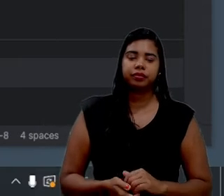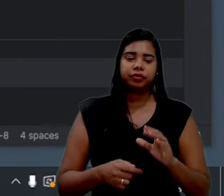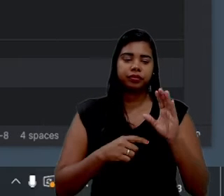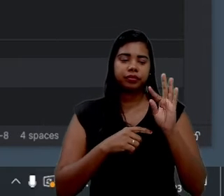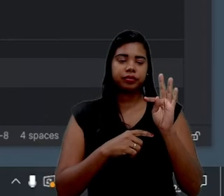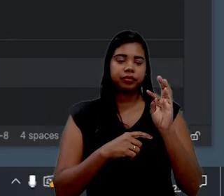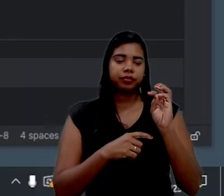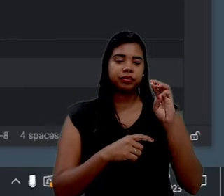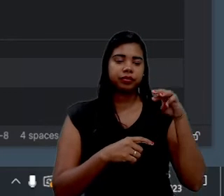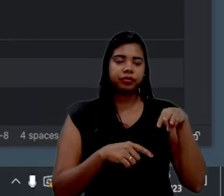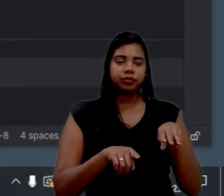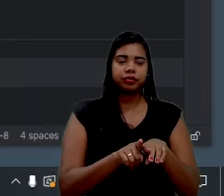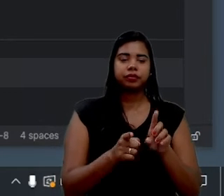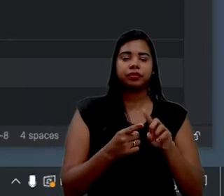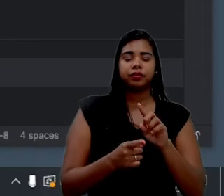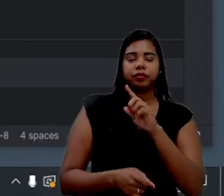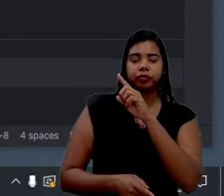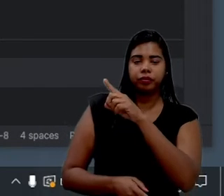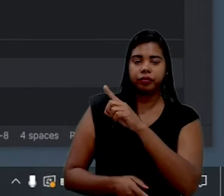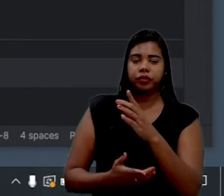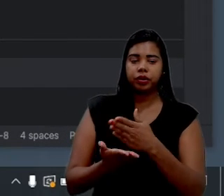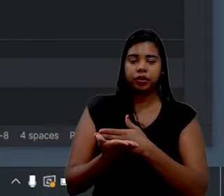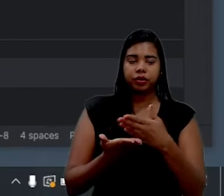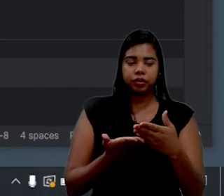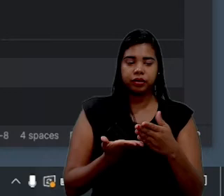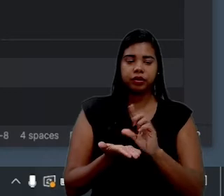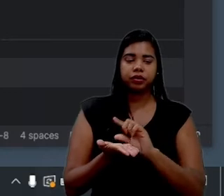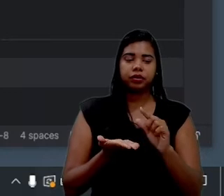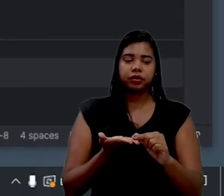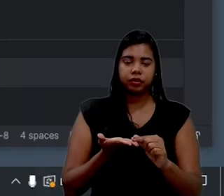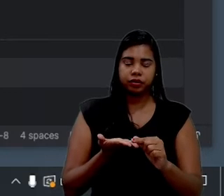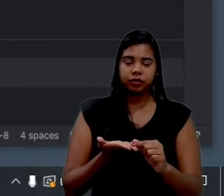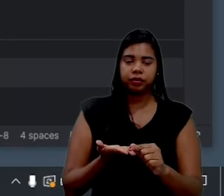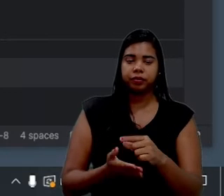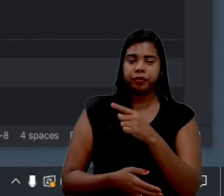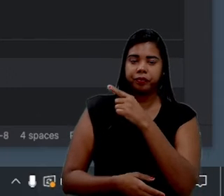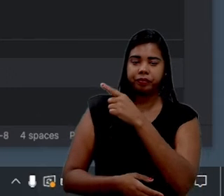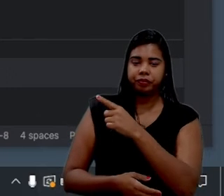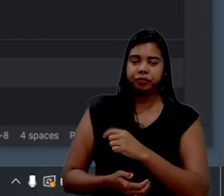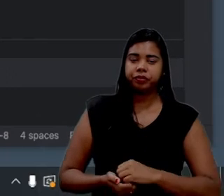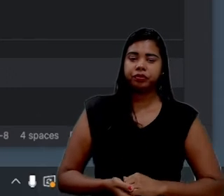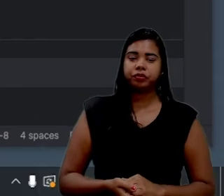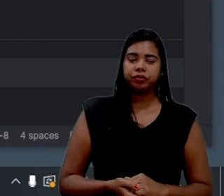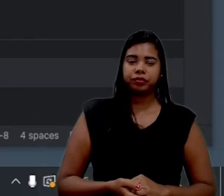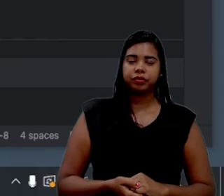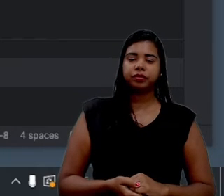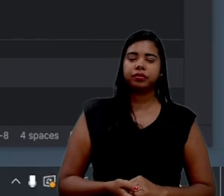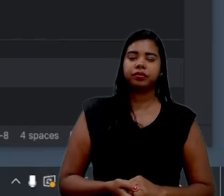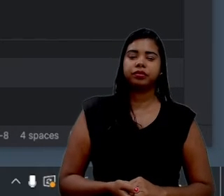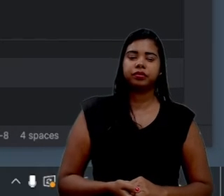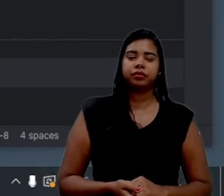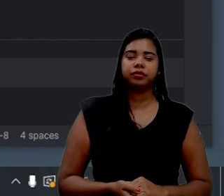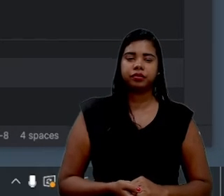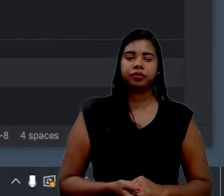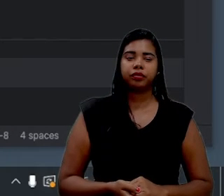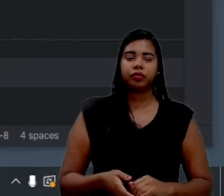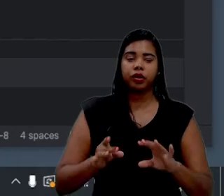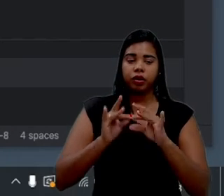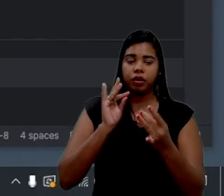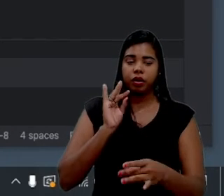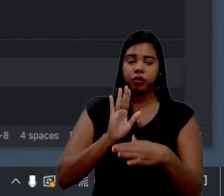forms.html. Então são dois arquivos, um arquivo inicial, né, a página inicial, e outra página vai conter justamente o formulário,